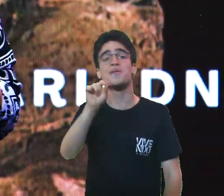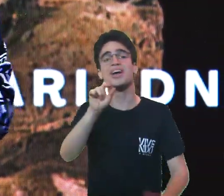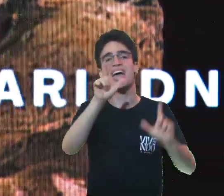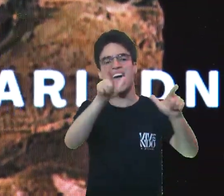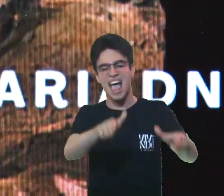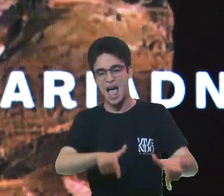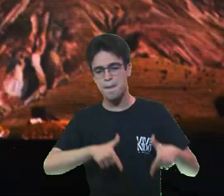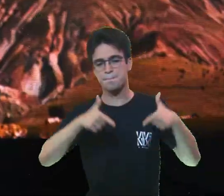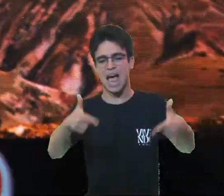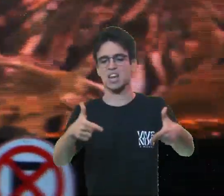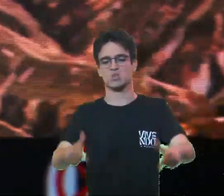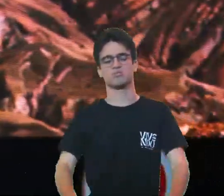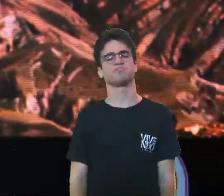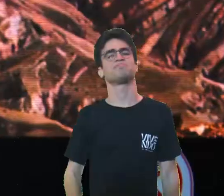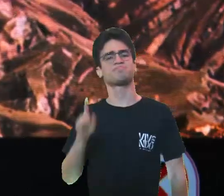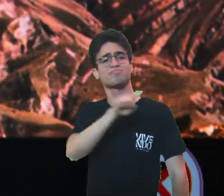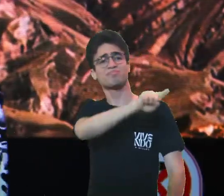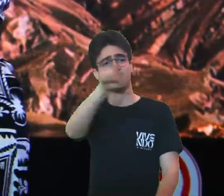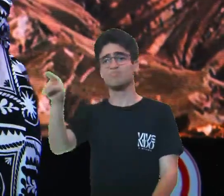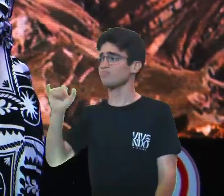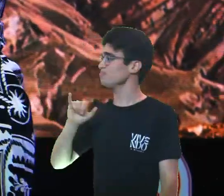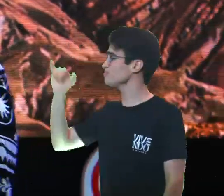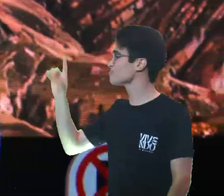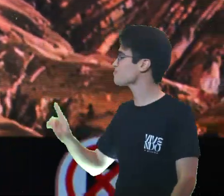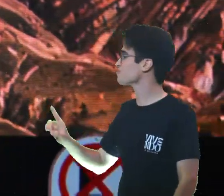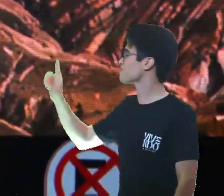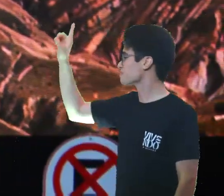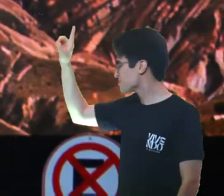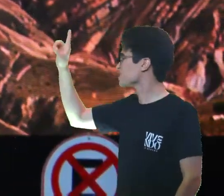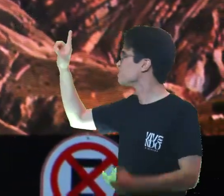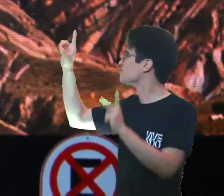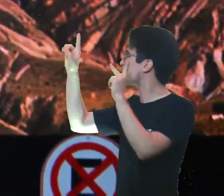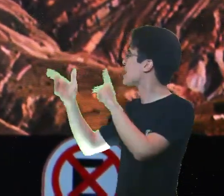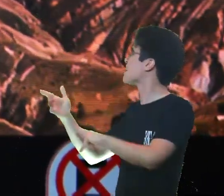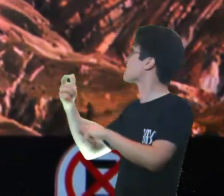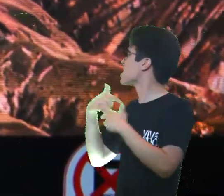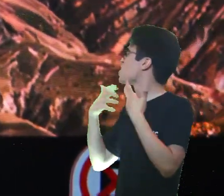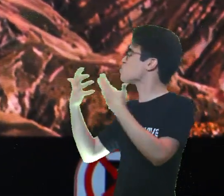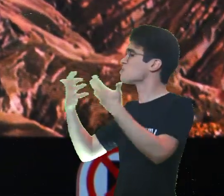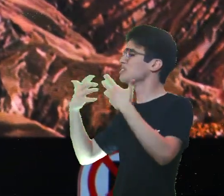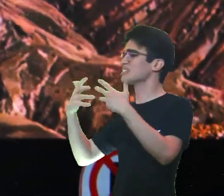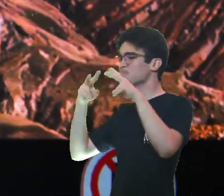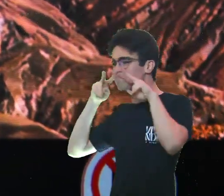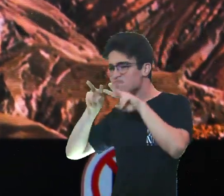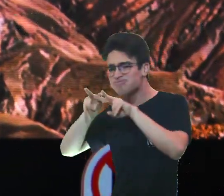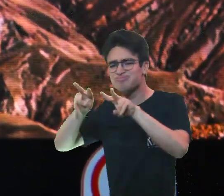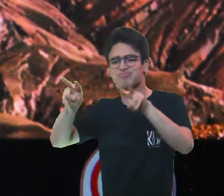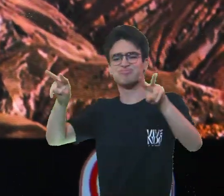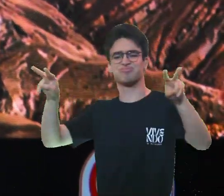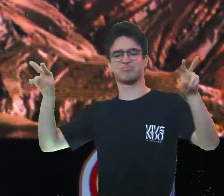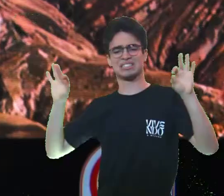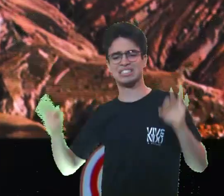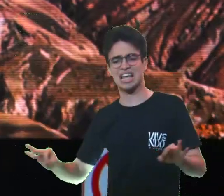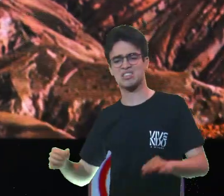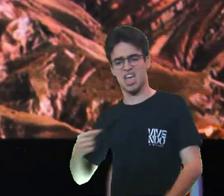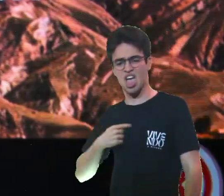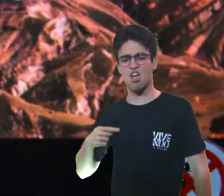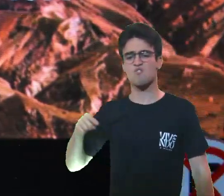obra. Gente que vai dizer para Deus: eu vou erguer os olhos e eu